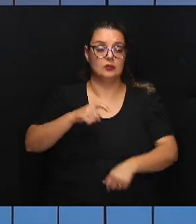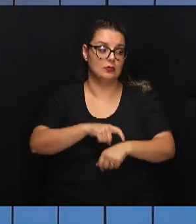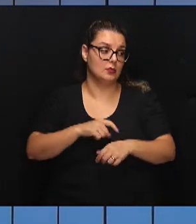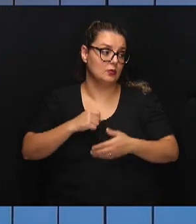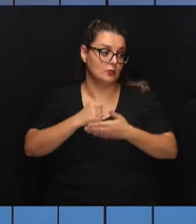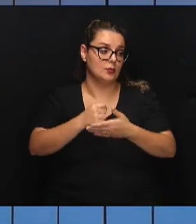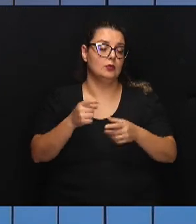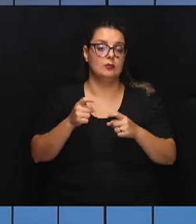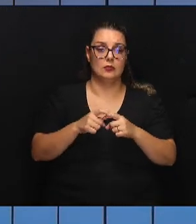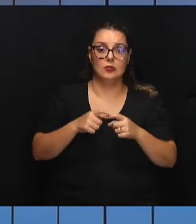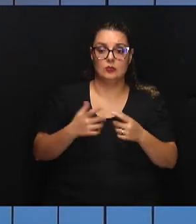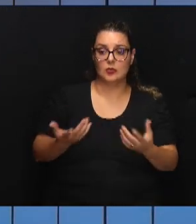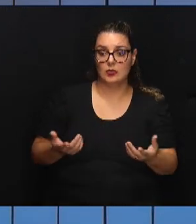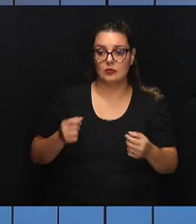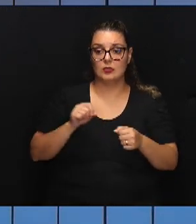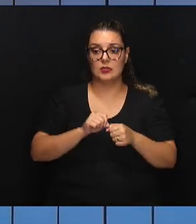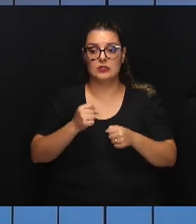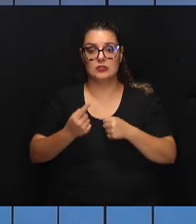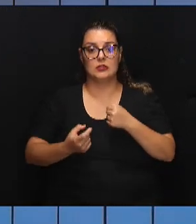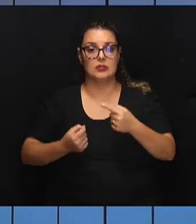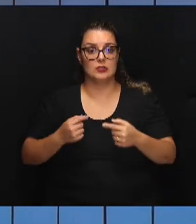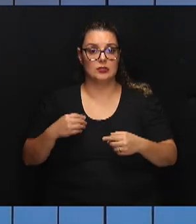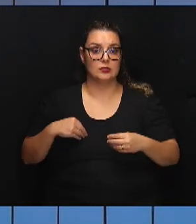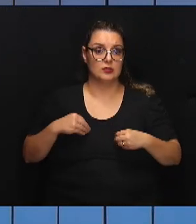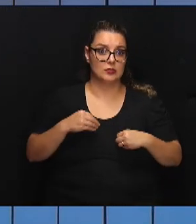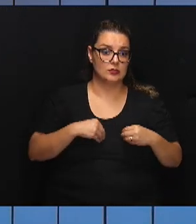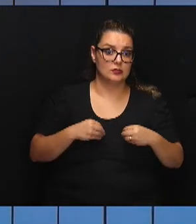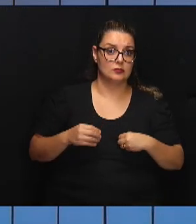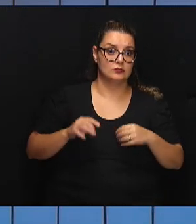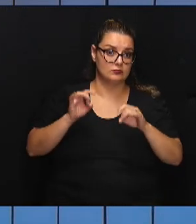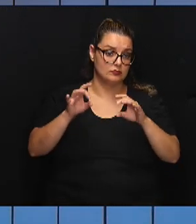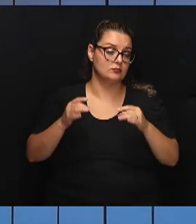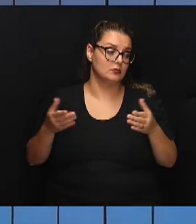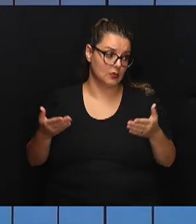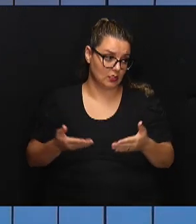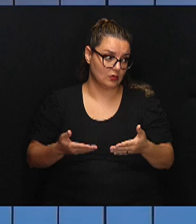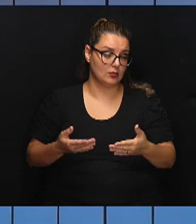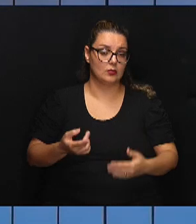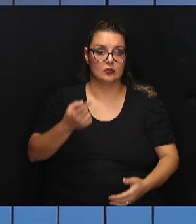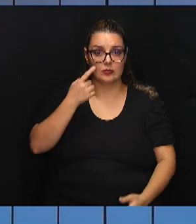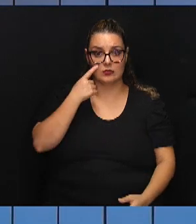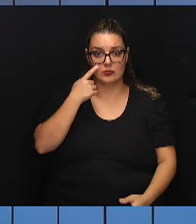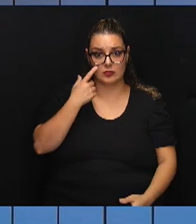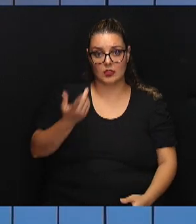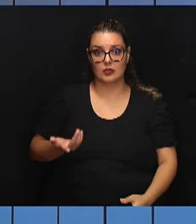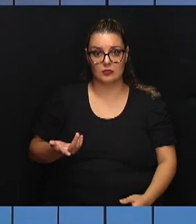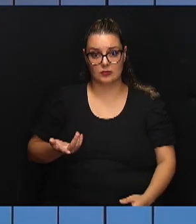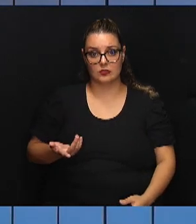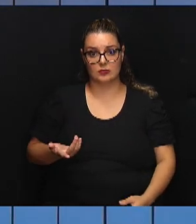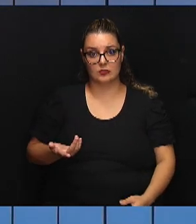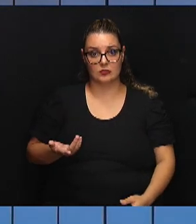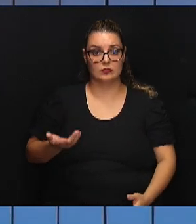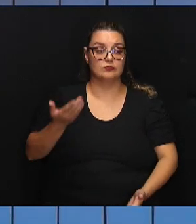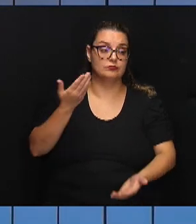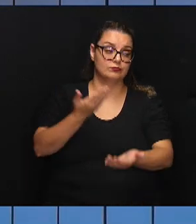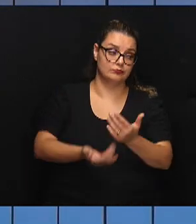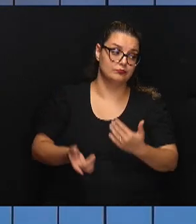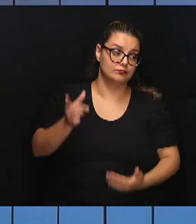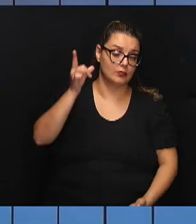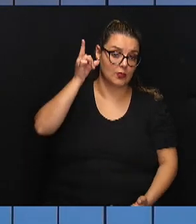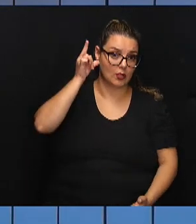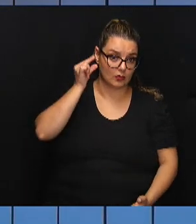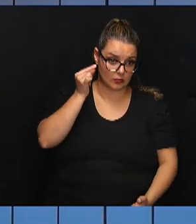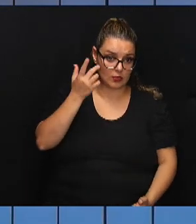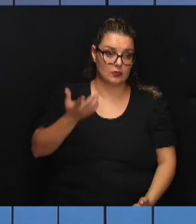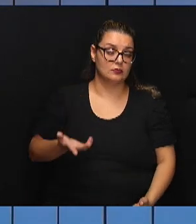para o médico, fazer alguns exames? Especialmente agora que a gente vê que a perda de audição está